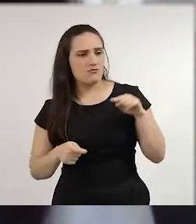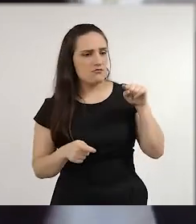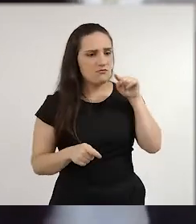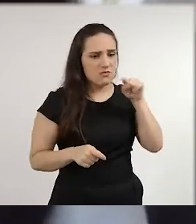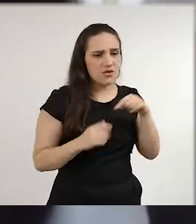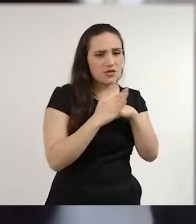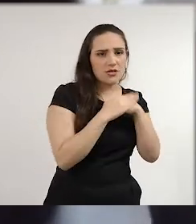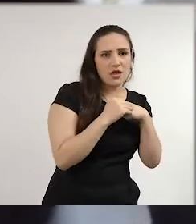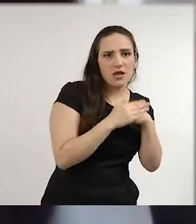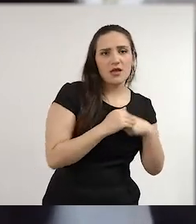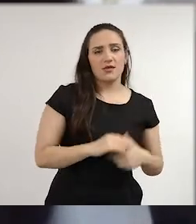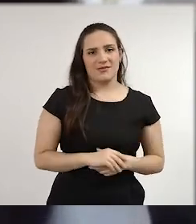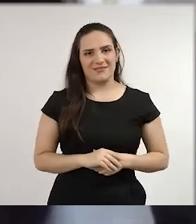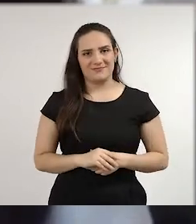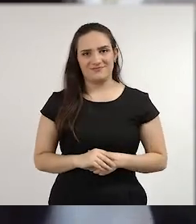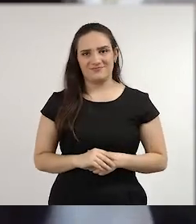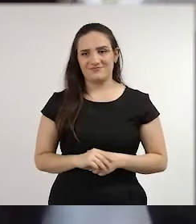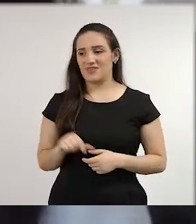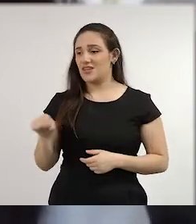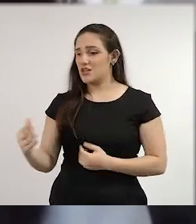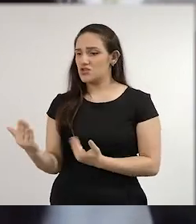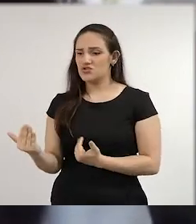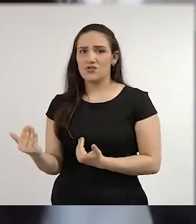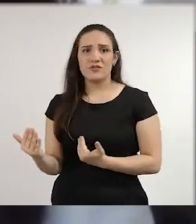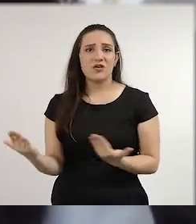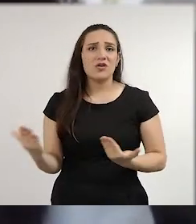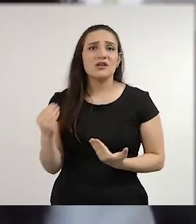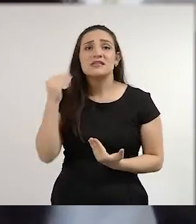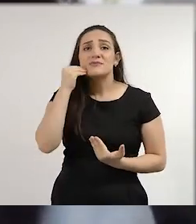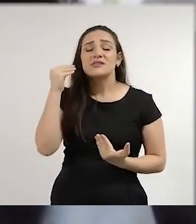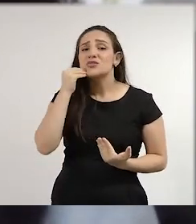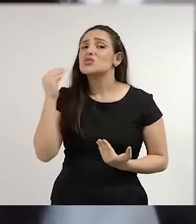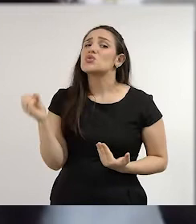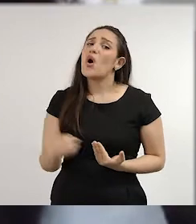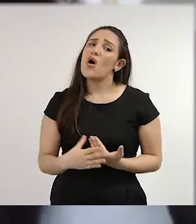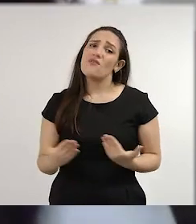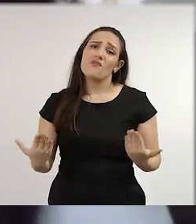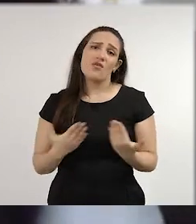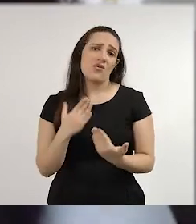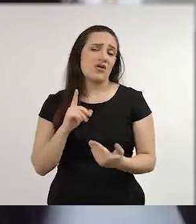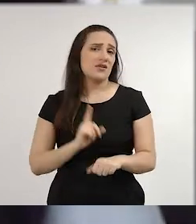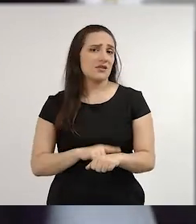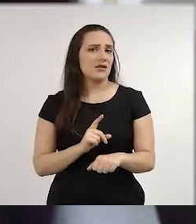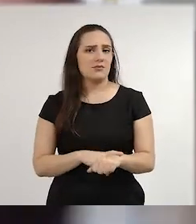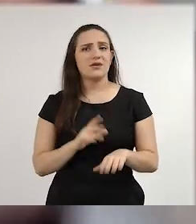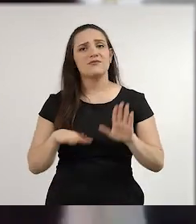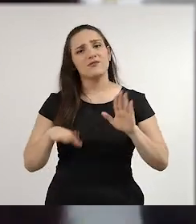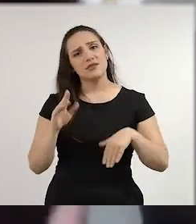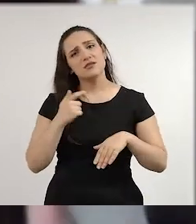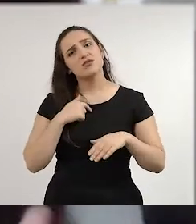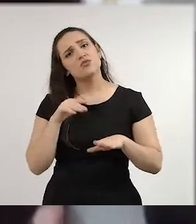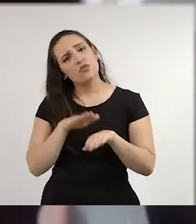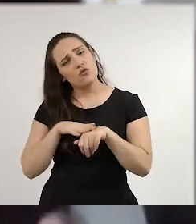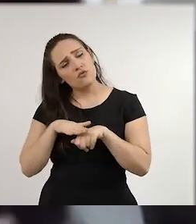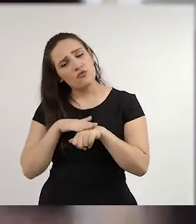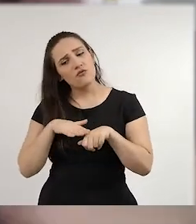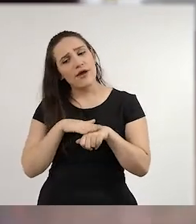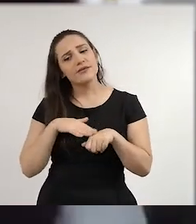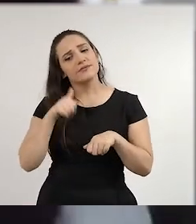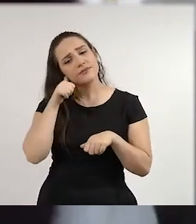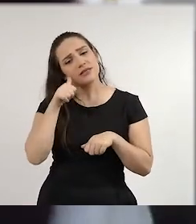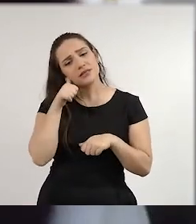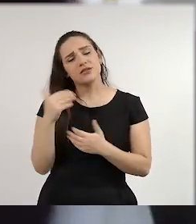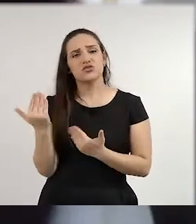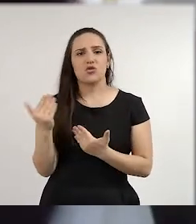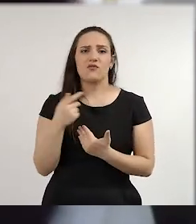envolvido. E o adolescente, ele está no período de experimentação. Eu falo para as minhas meninas, né, assim no consultório, na vida,